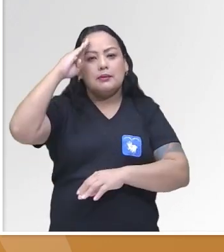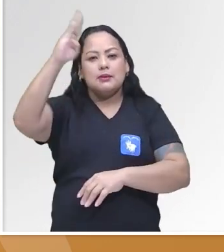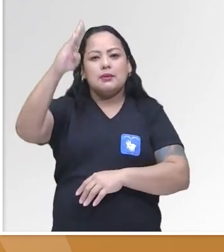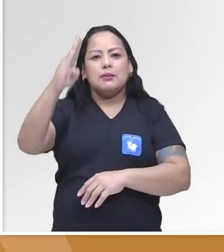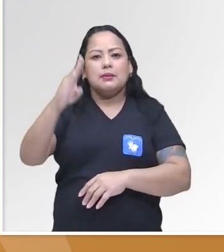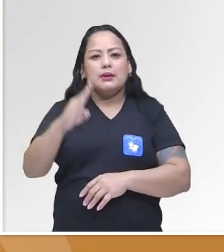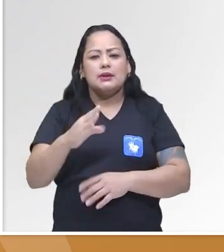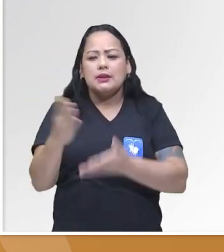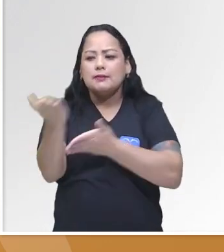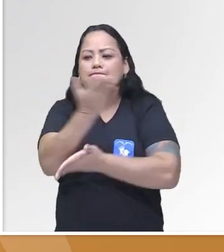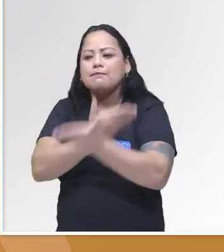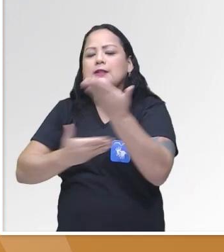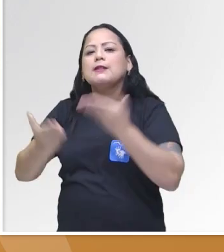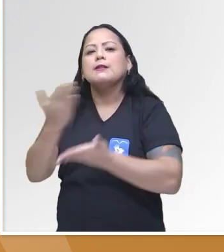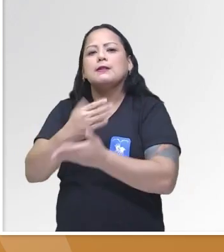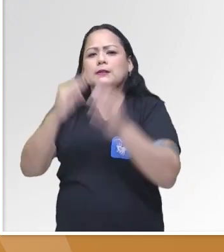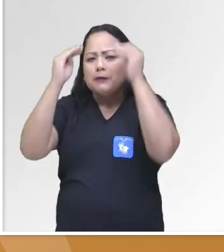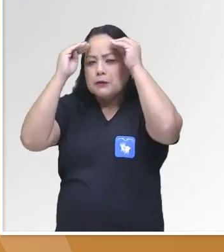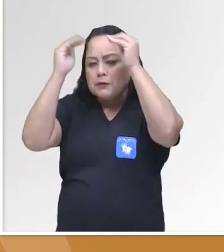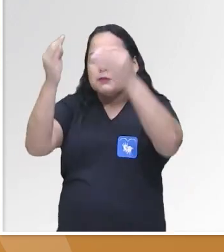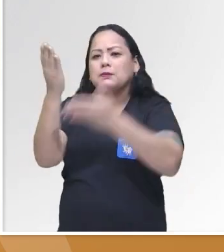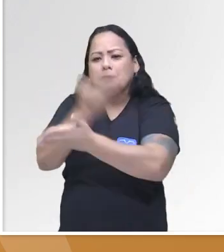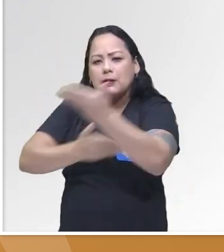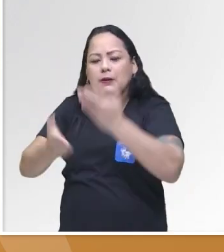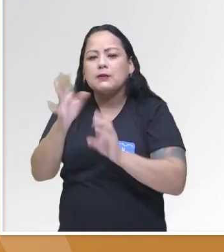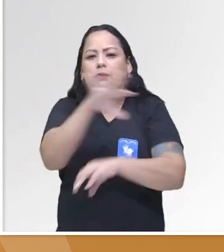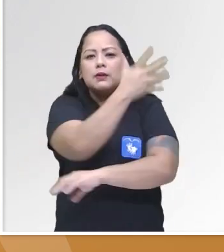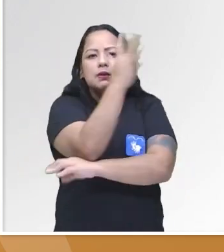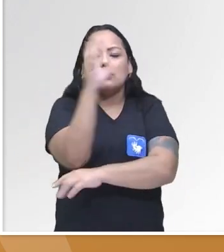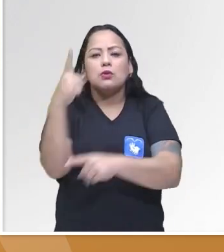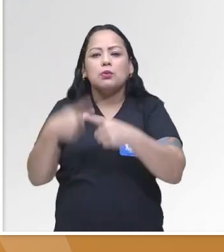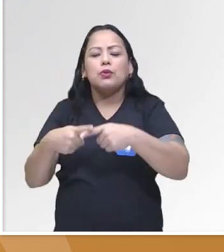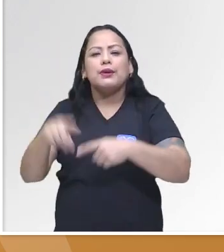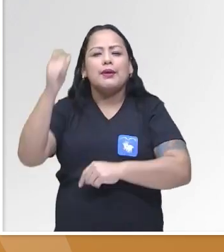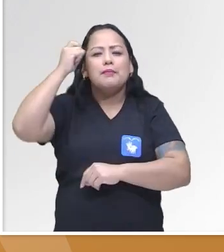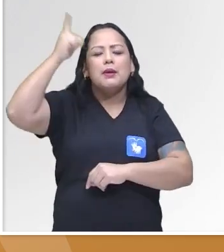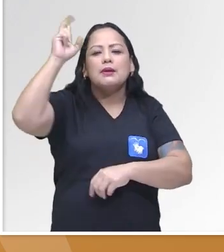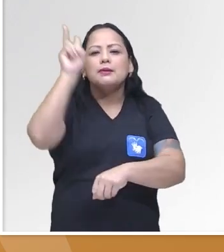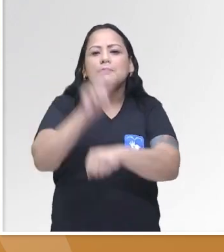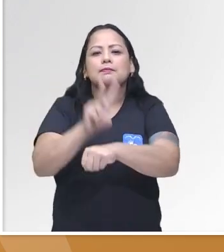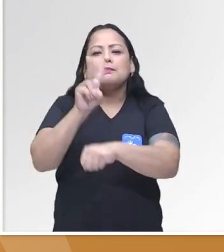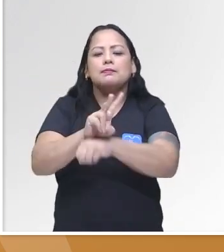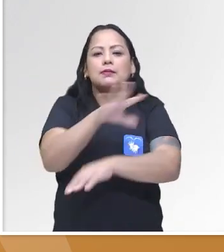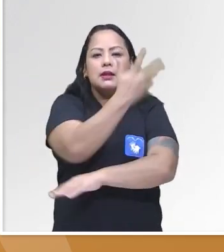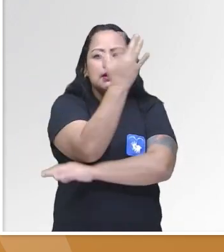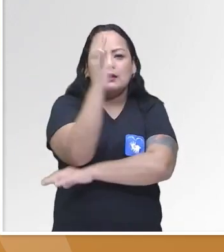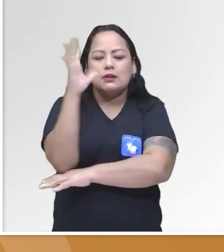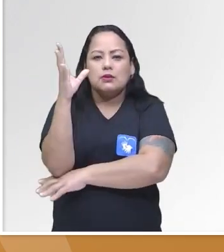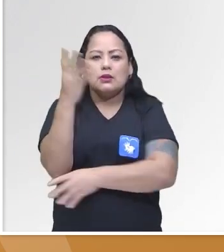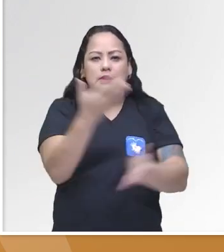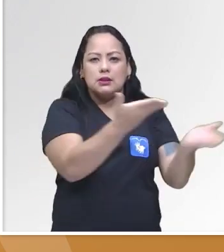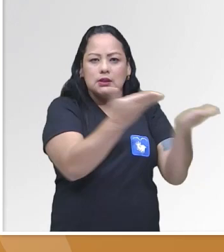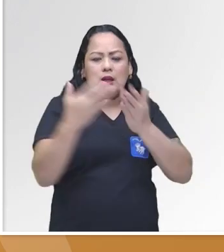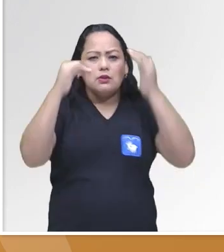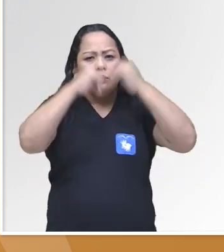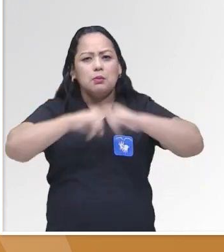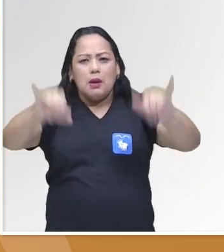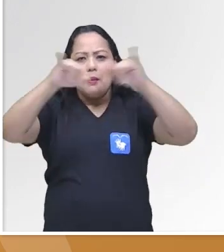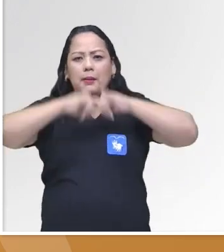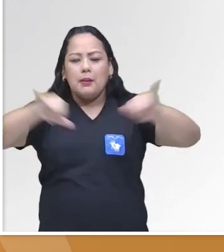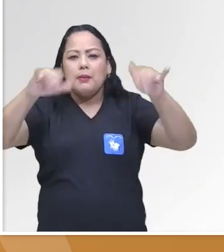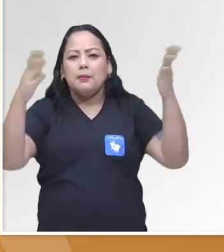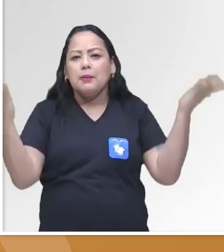essa relação com a natureza. Por isso a ideia de preservação tem sido trazida à tona ultimamente